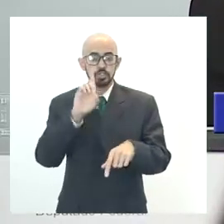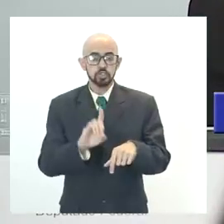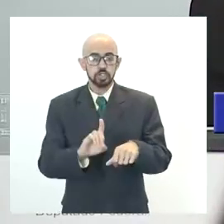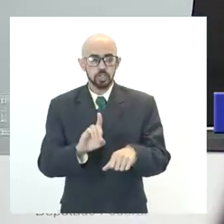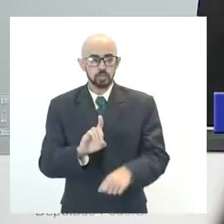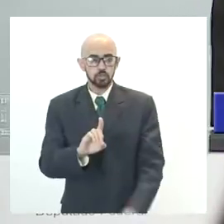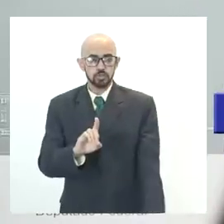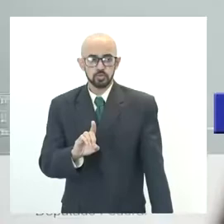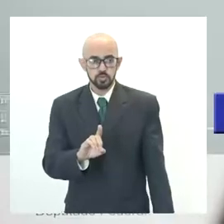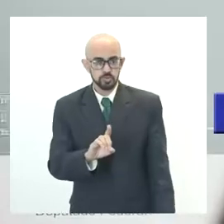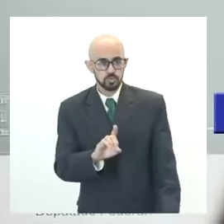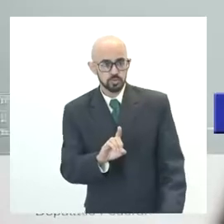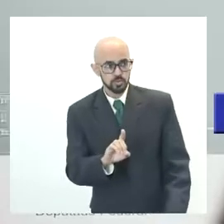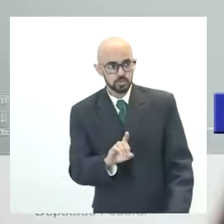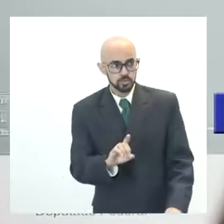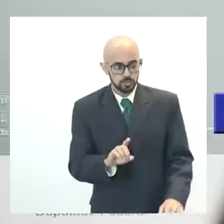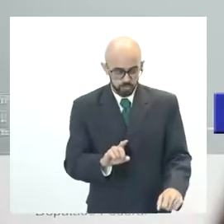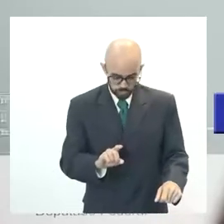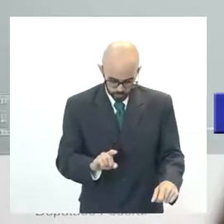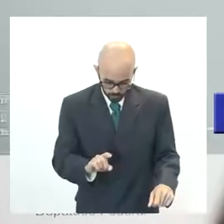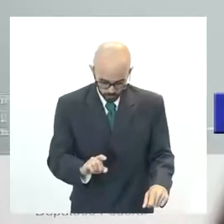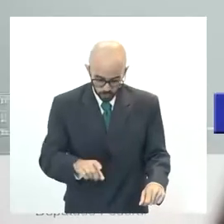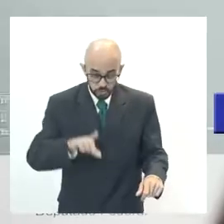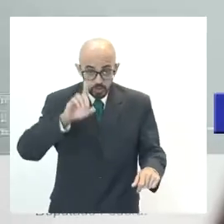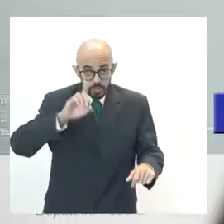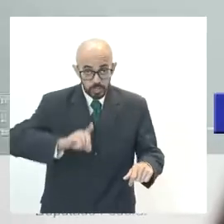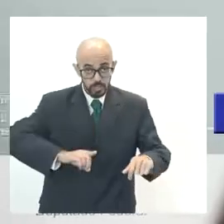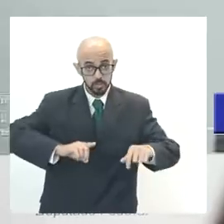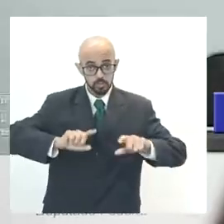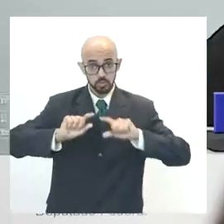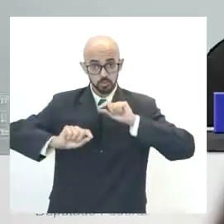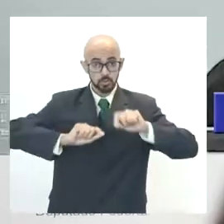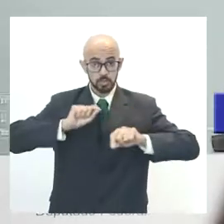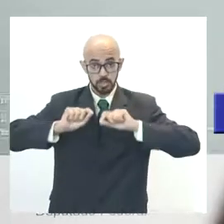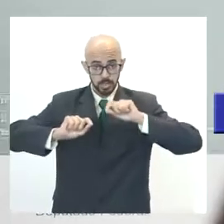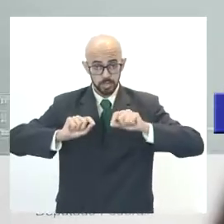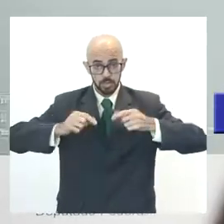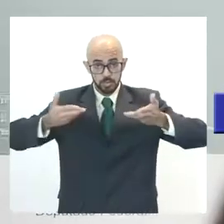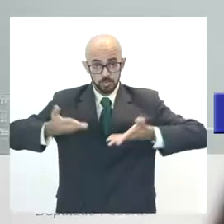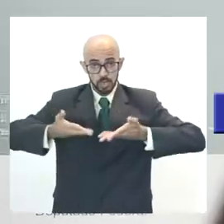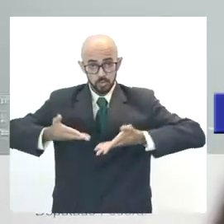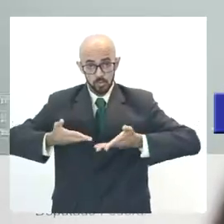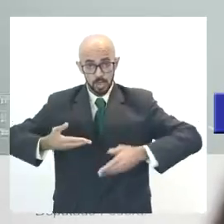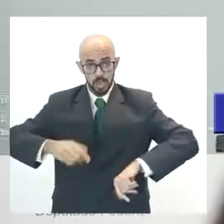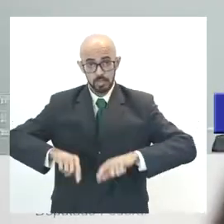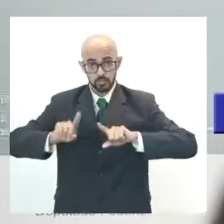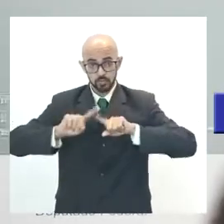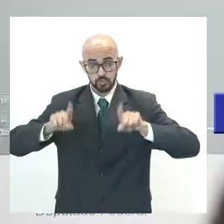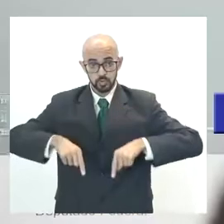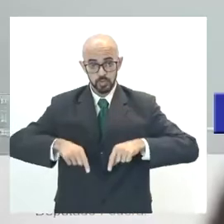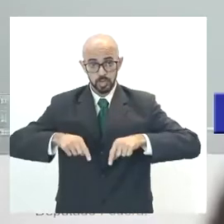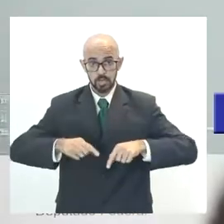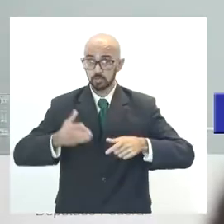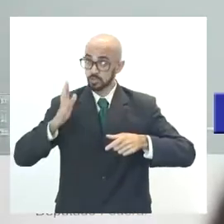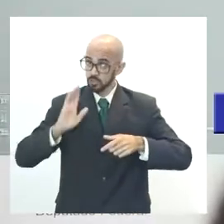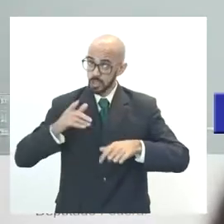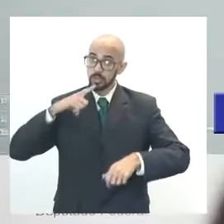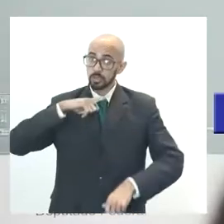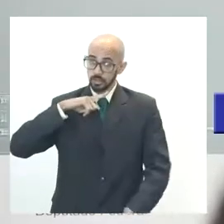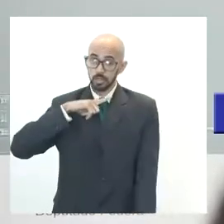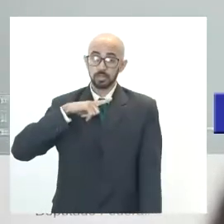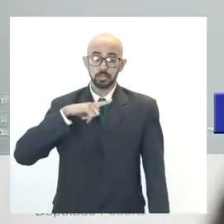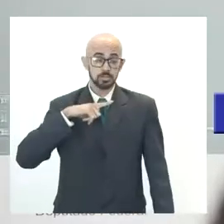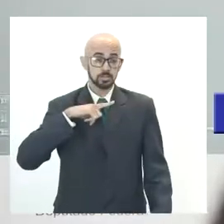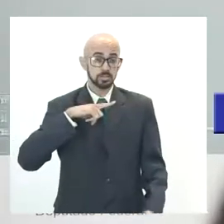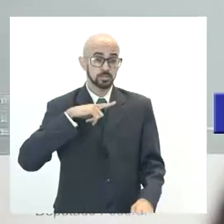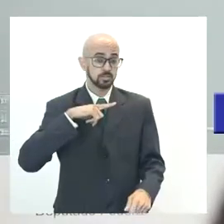direitos os direitos com os quais os atuais servidores já são contemplados